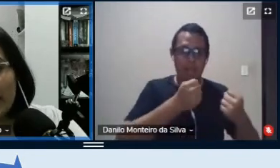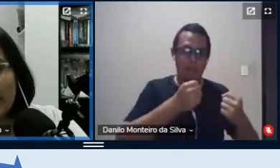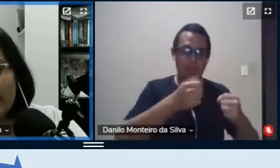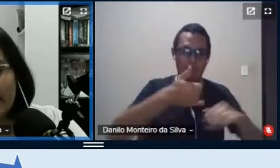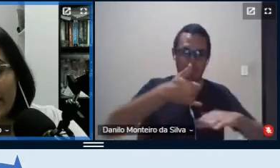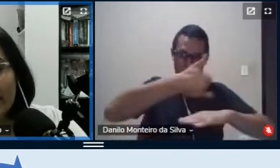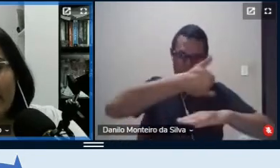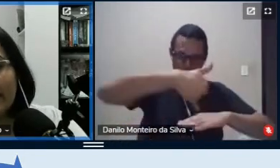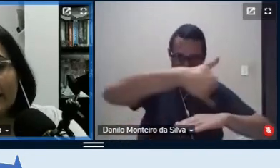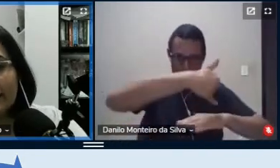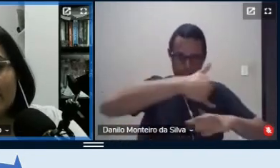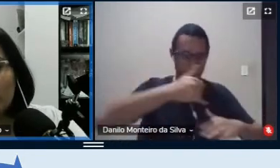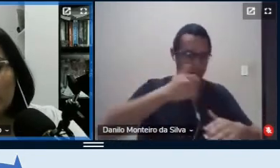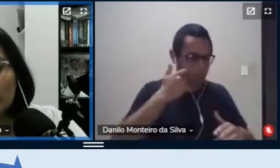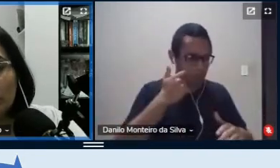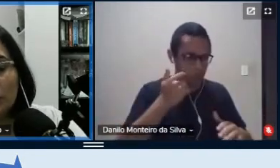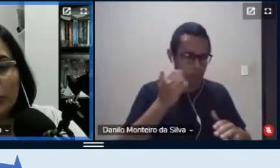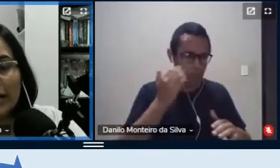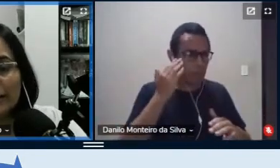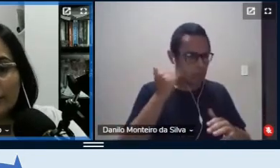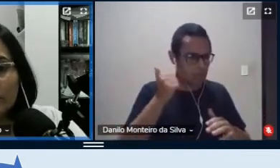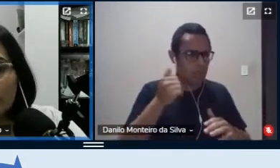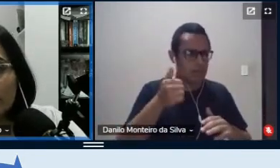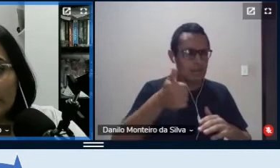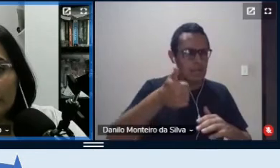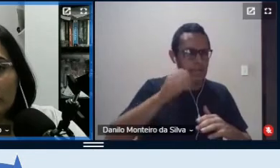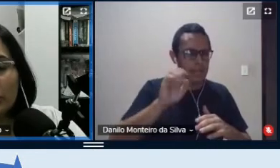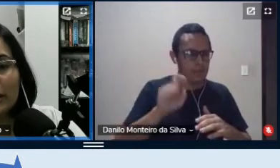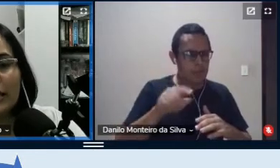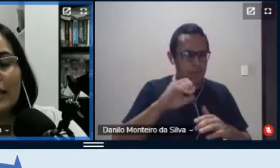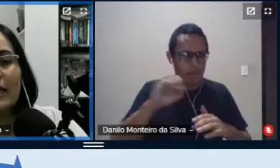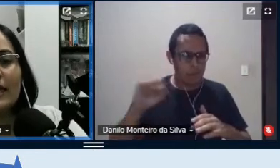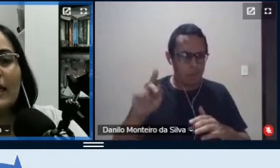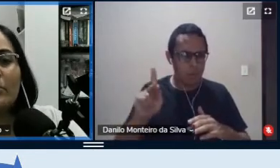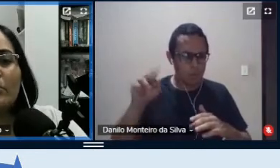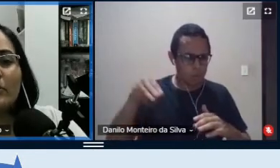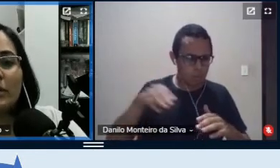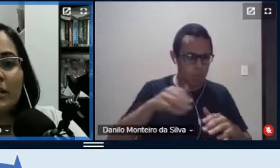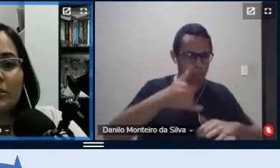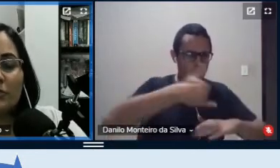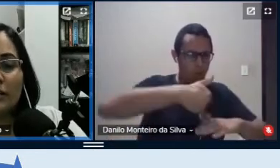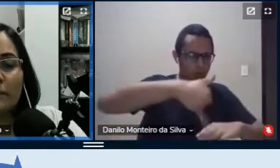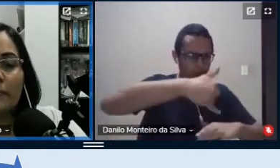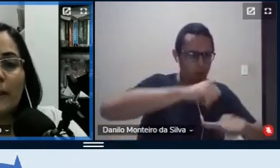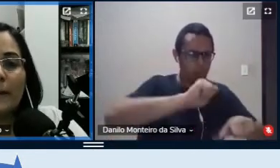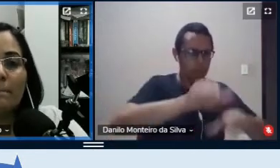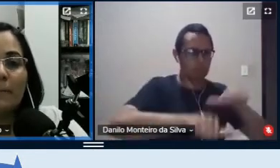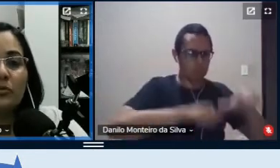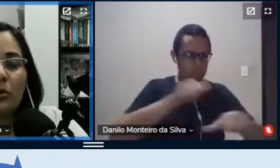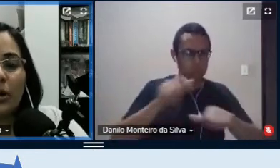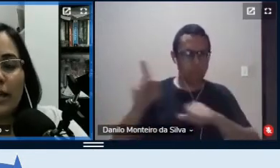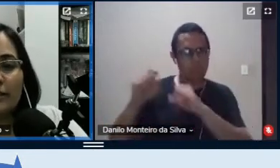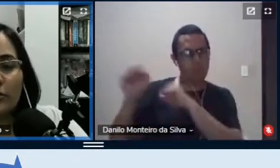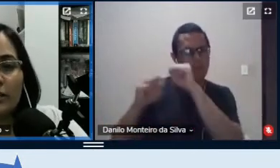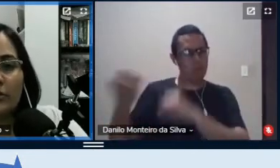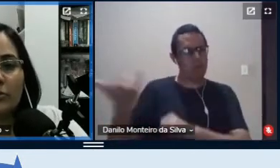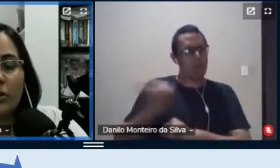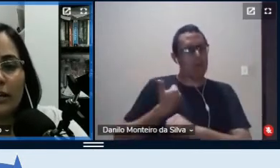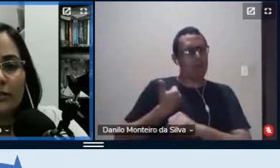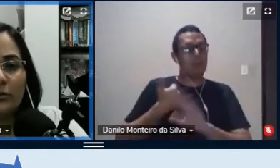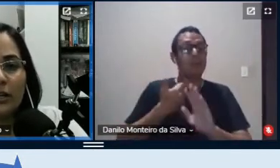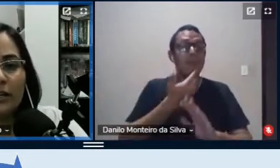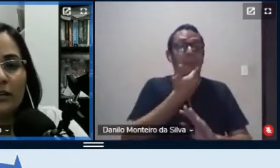que trocar a cada 10.000 quilômetros, a cada 5.000 quilômetros, porque é o que o fabricante fala. Mas o correto é o